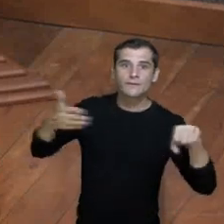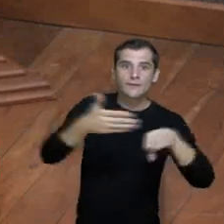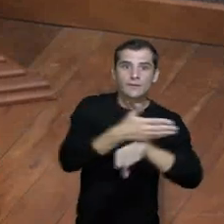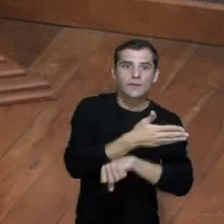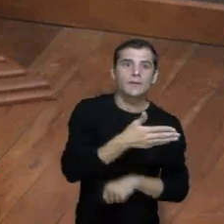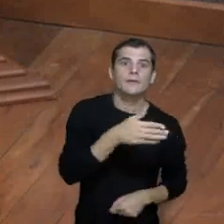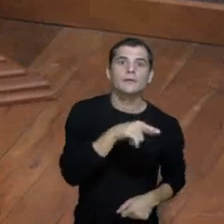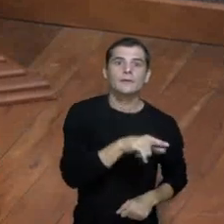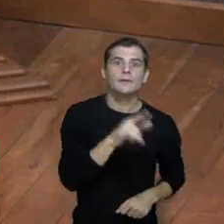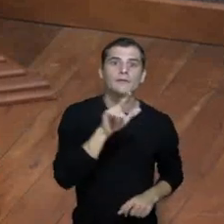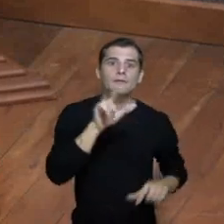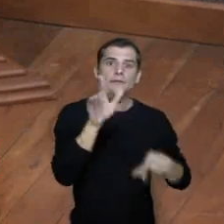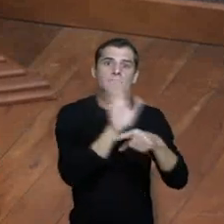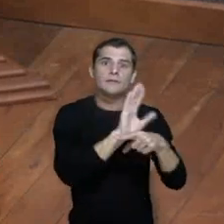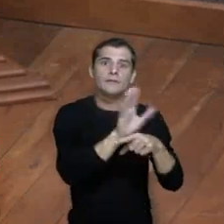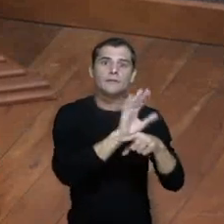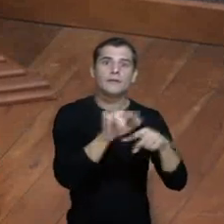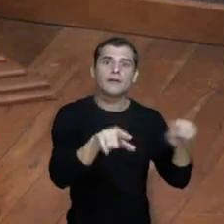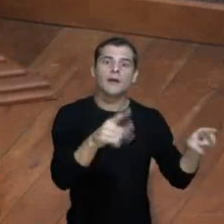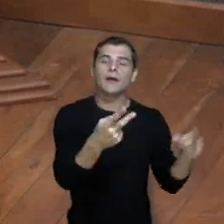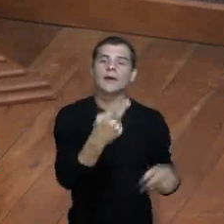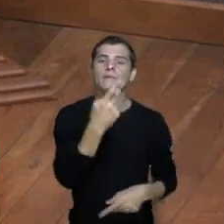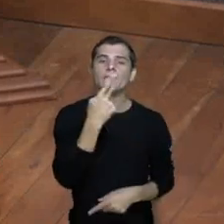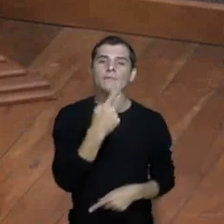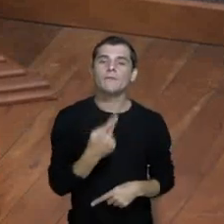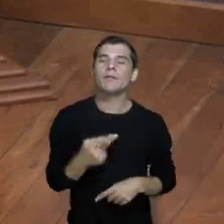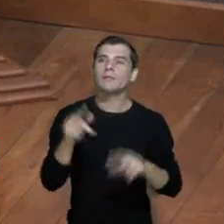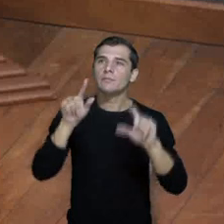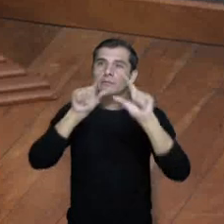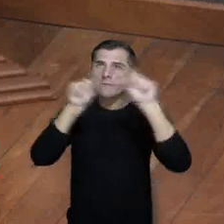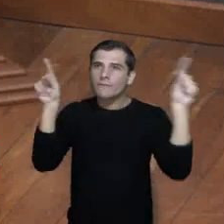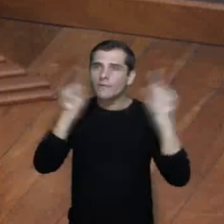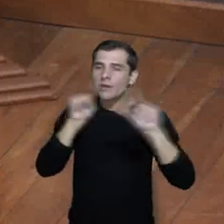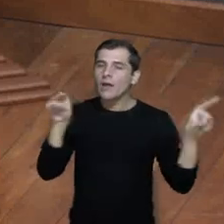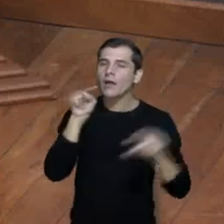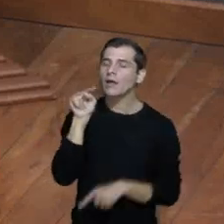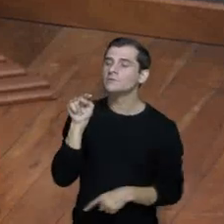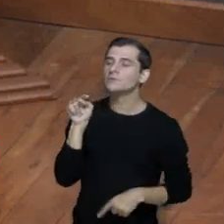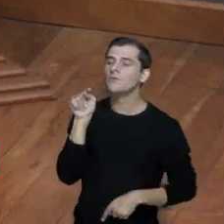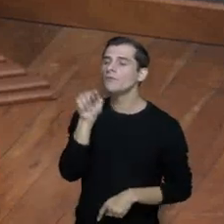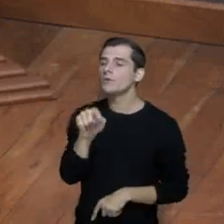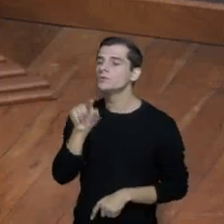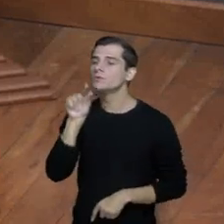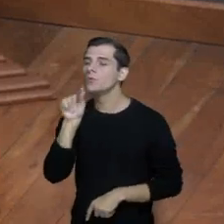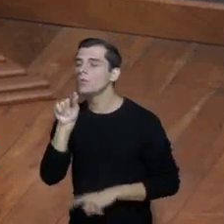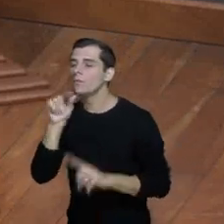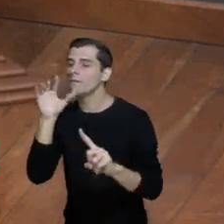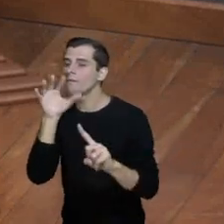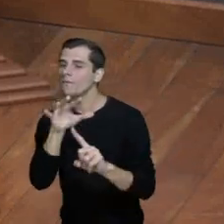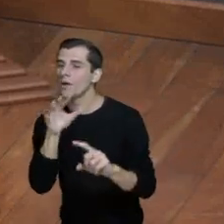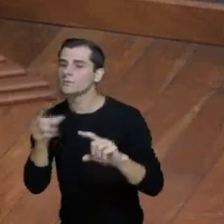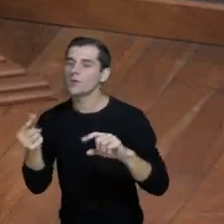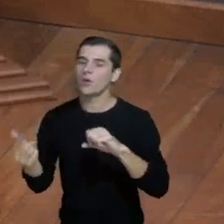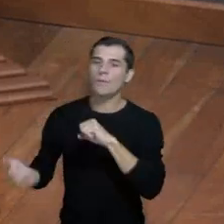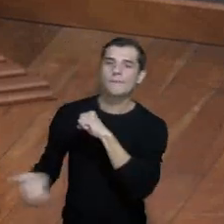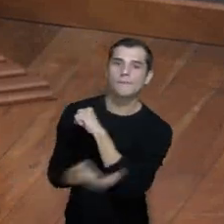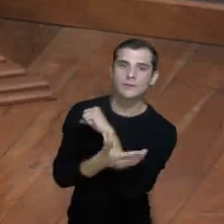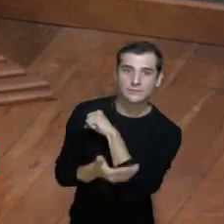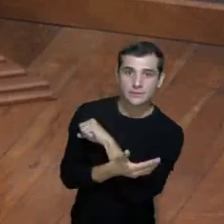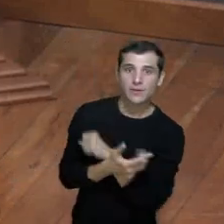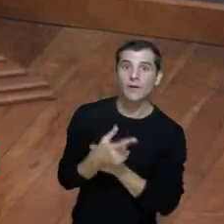a ver com a corrupção então isso passou durante também oito meses em todos os cinemas do Brasil numa parceria o projeto